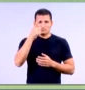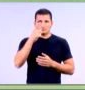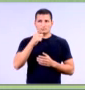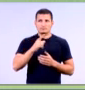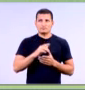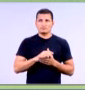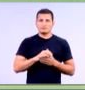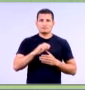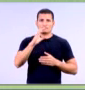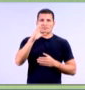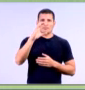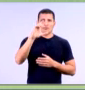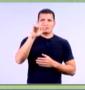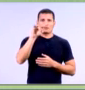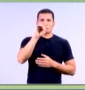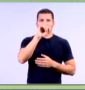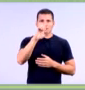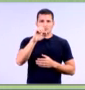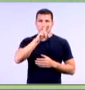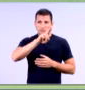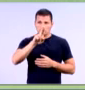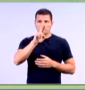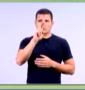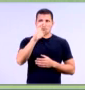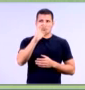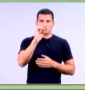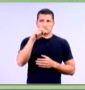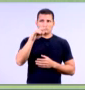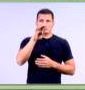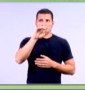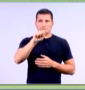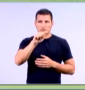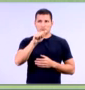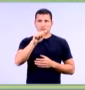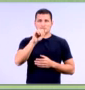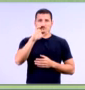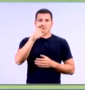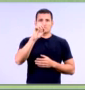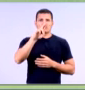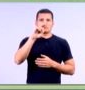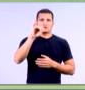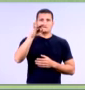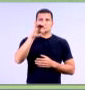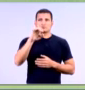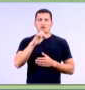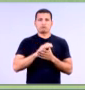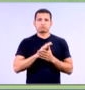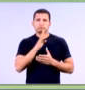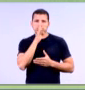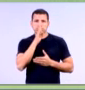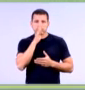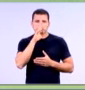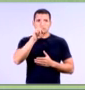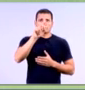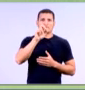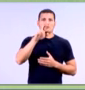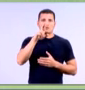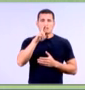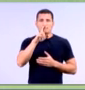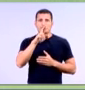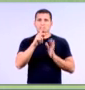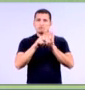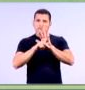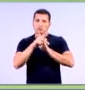né, uma classe, um construtor chamado conta corrente, e vai inicializar automaticamente as variáveis membros dessa